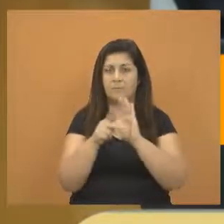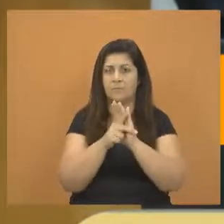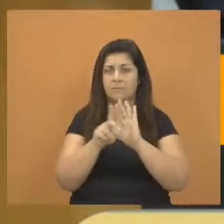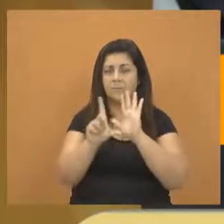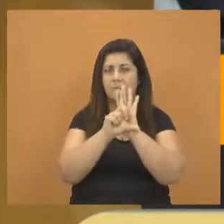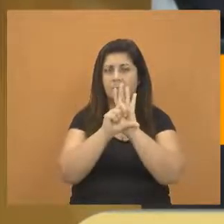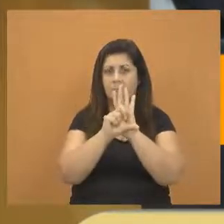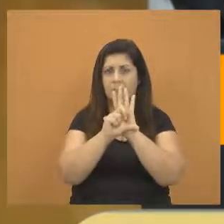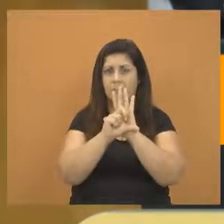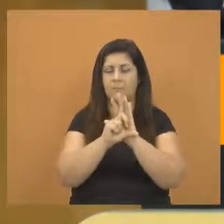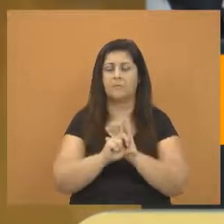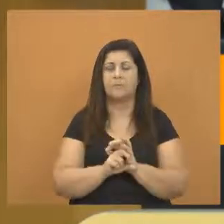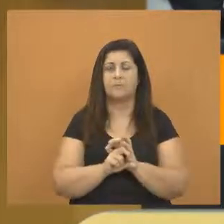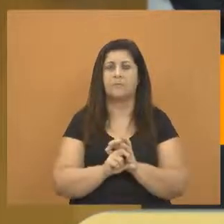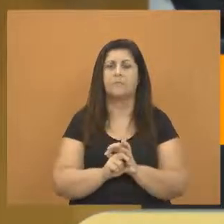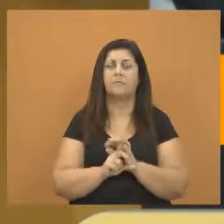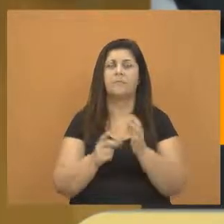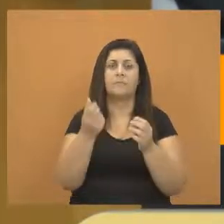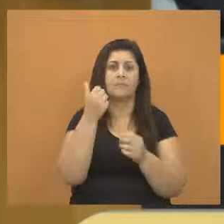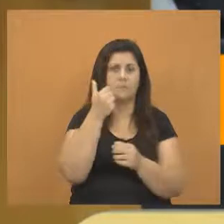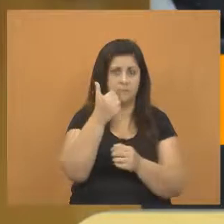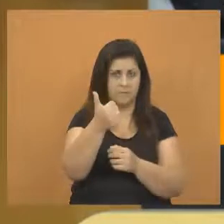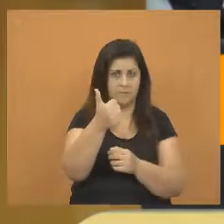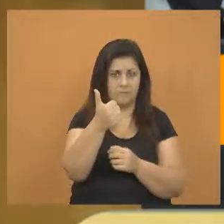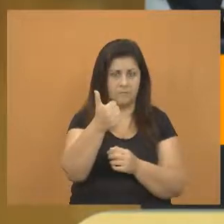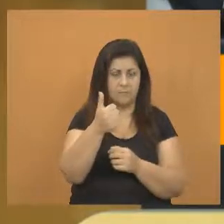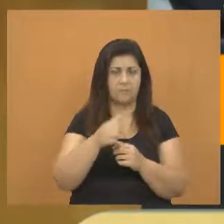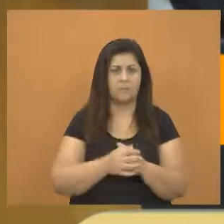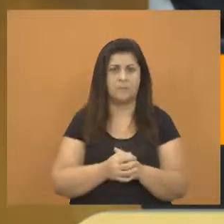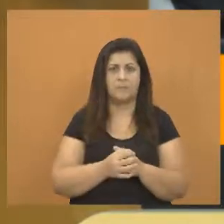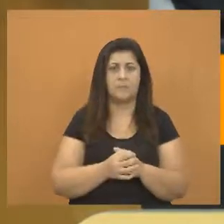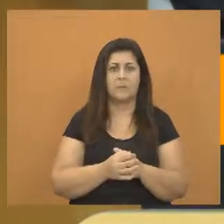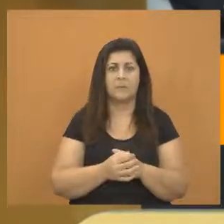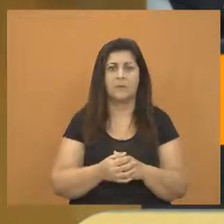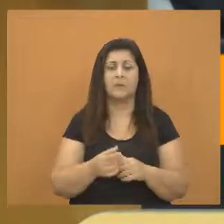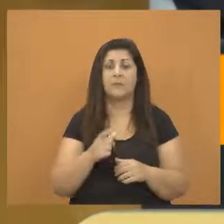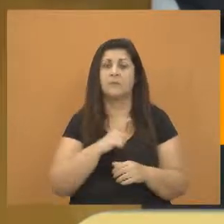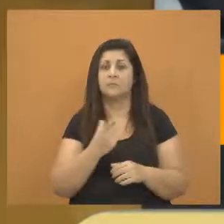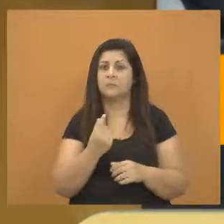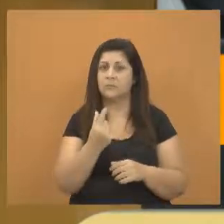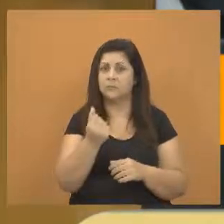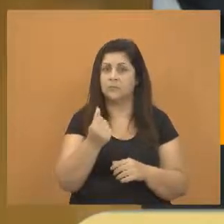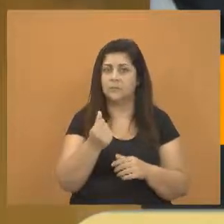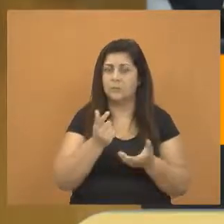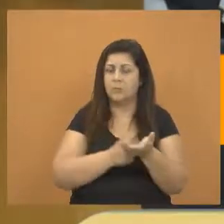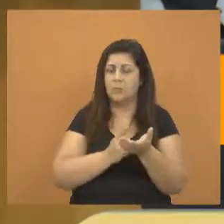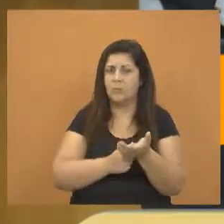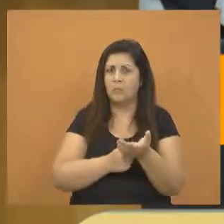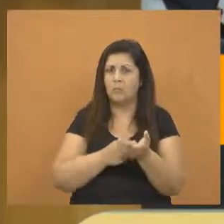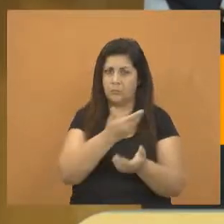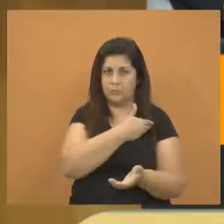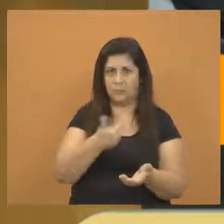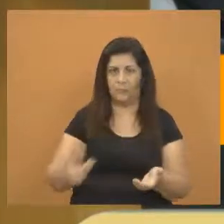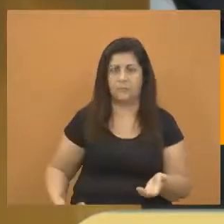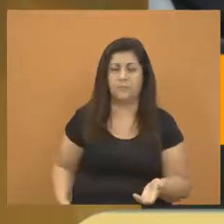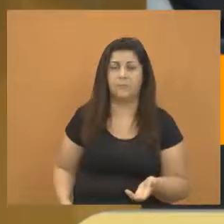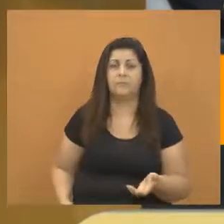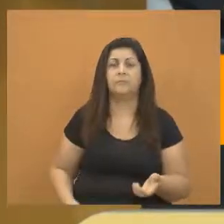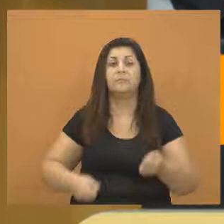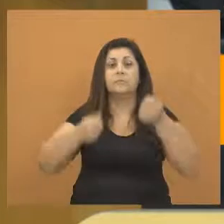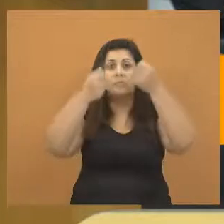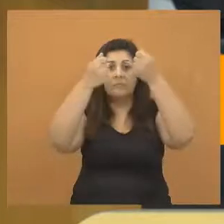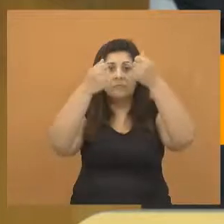seguintes anexos. 1. Fontes de financiamento dos programas governamentais. 2. Descrição